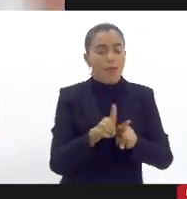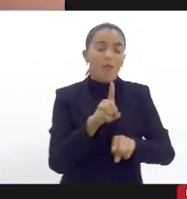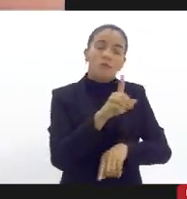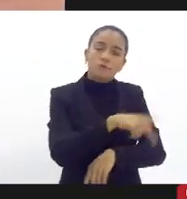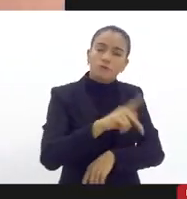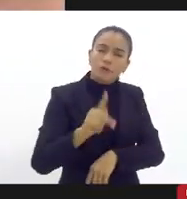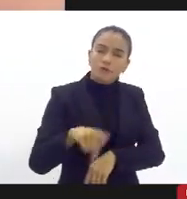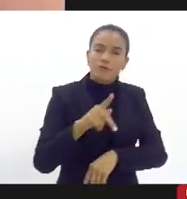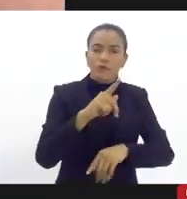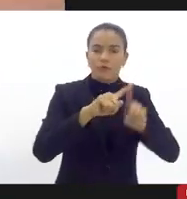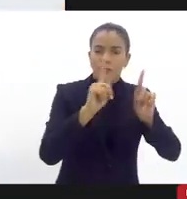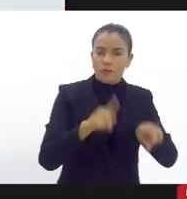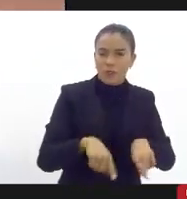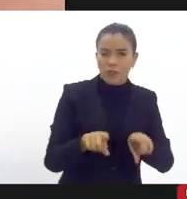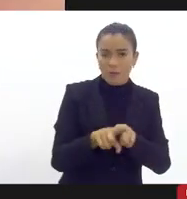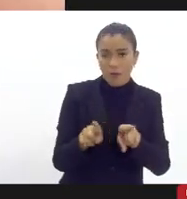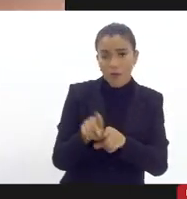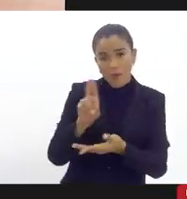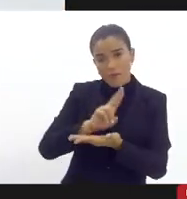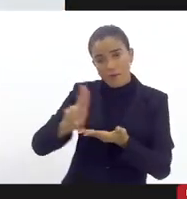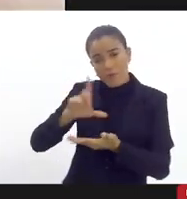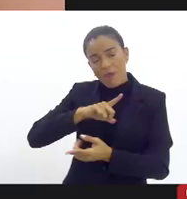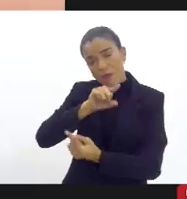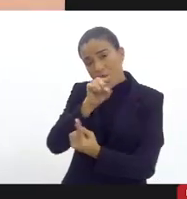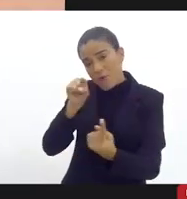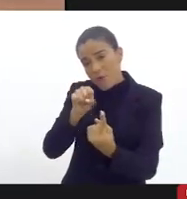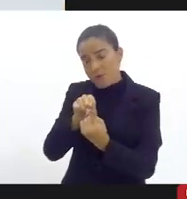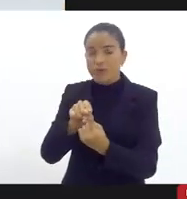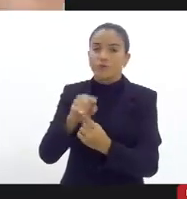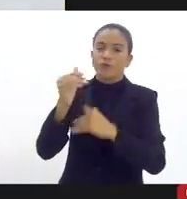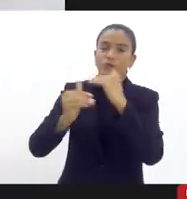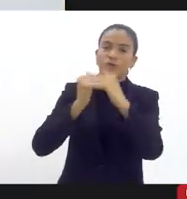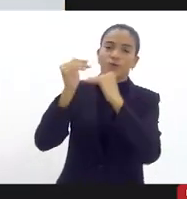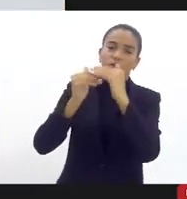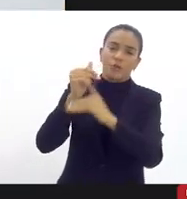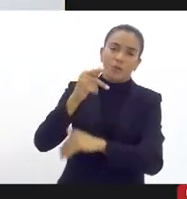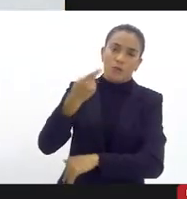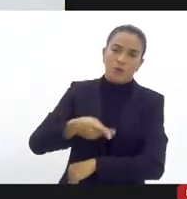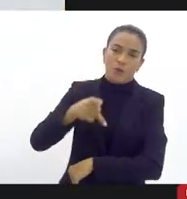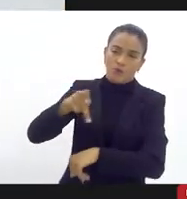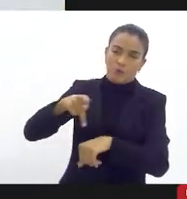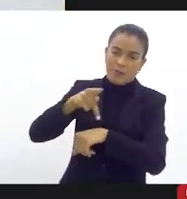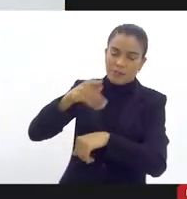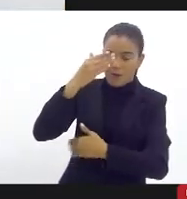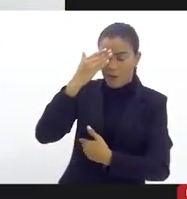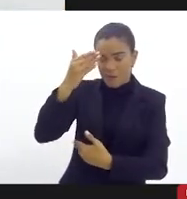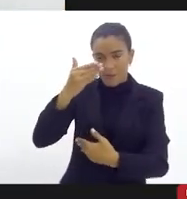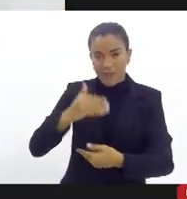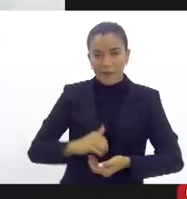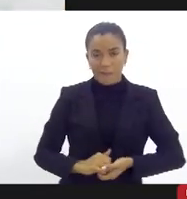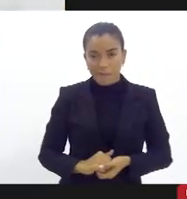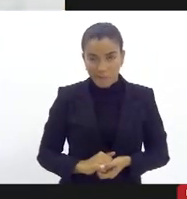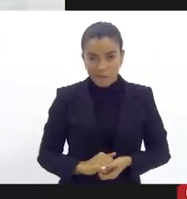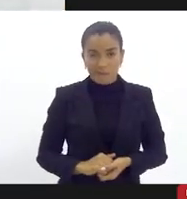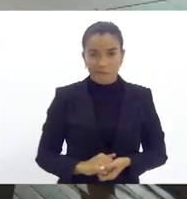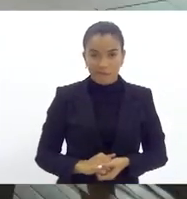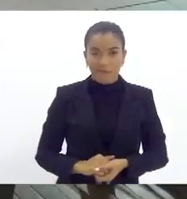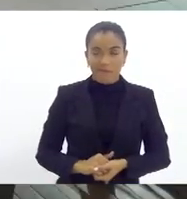e de uma universidade que tenha como objetivo o desenvolvimento do nosso país muito obrigado